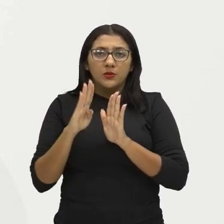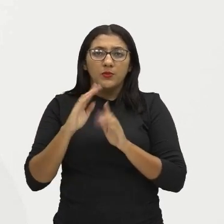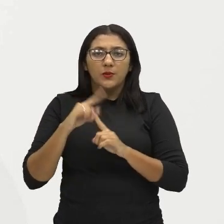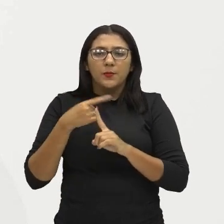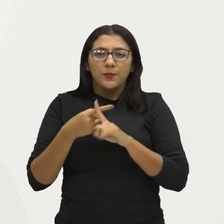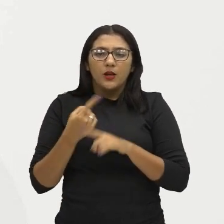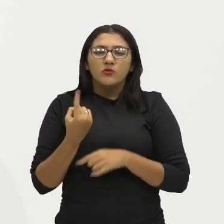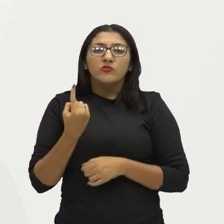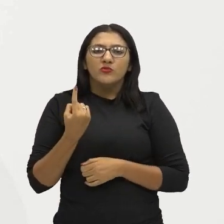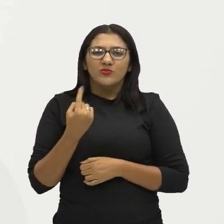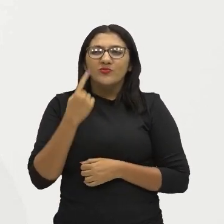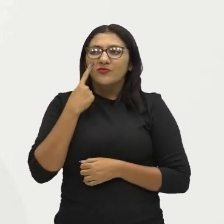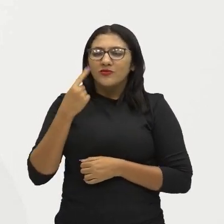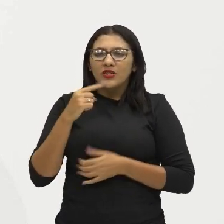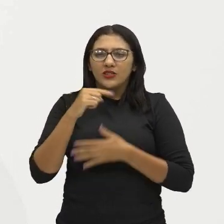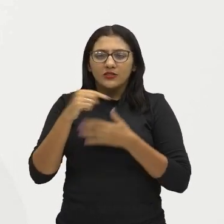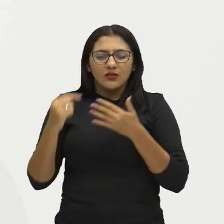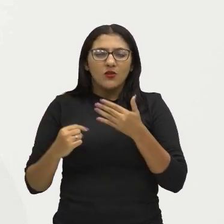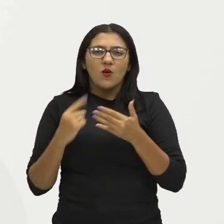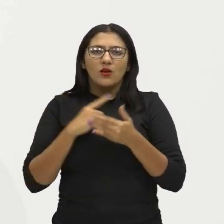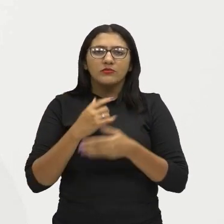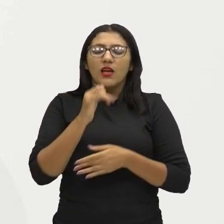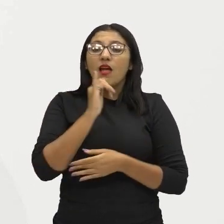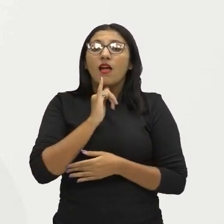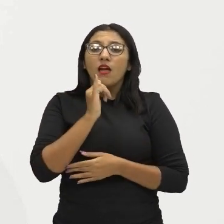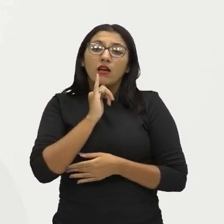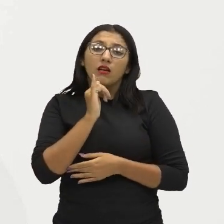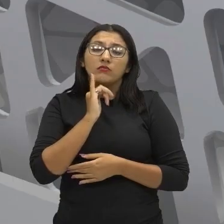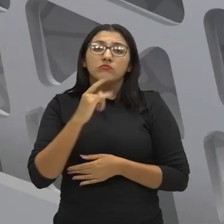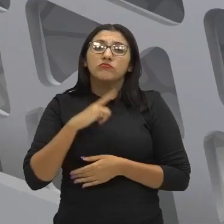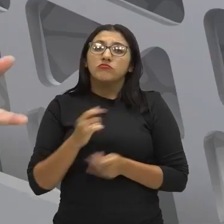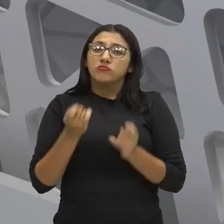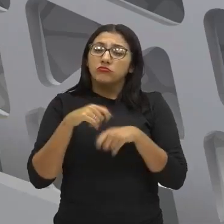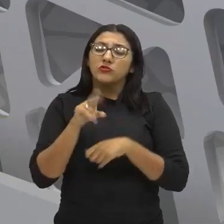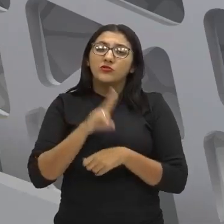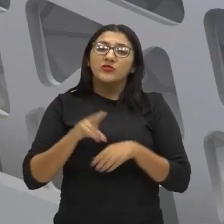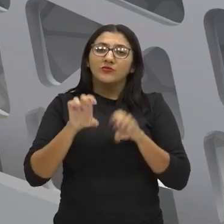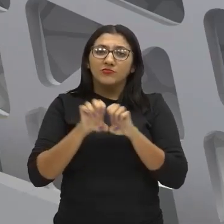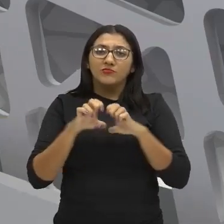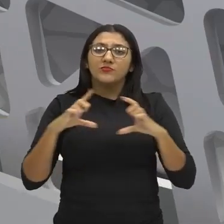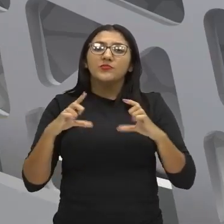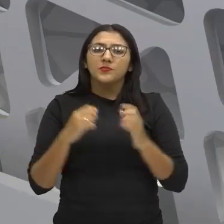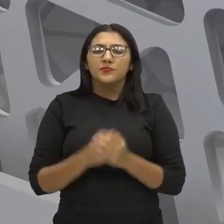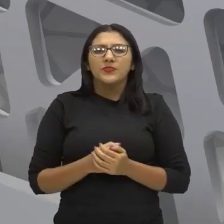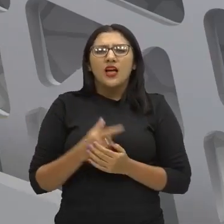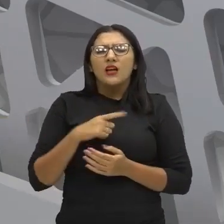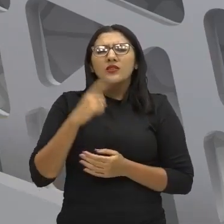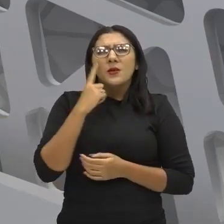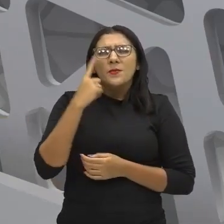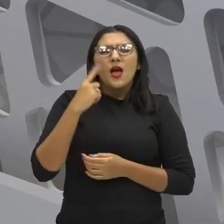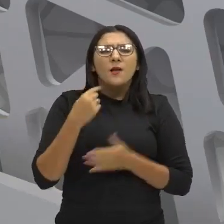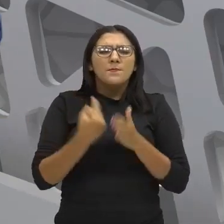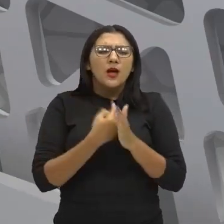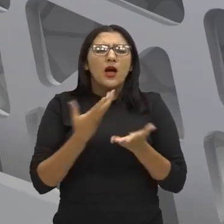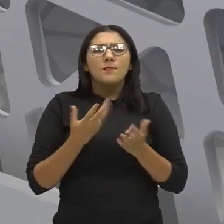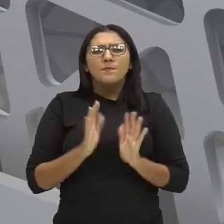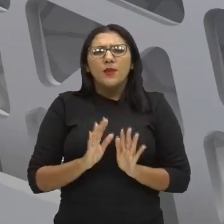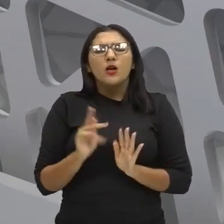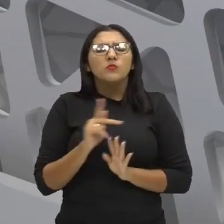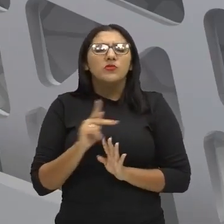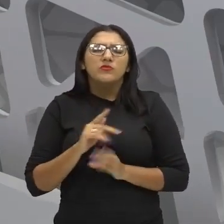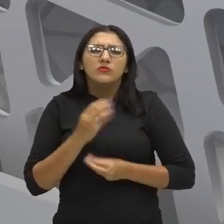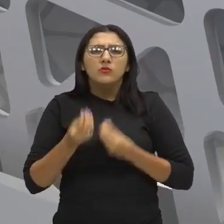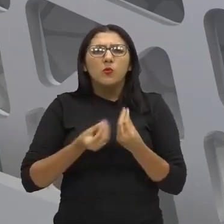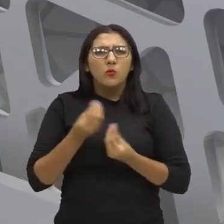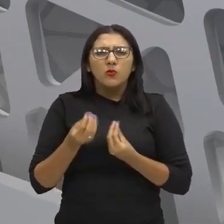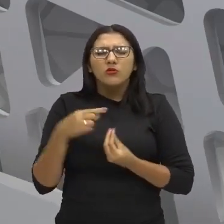São exemplos, pessoal, de expressões algébricas. Aí você poderia perguntar, mas professor, então,